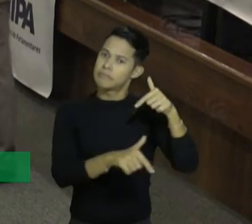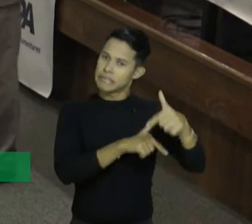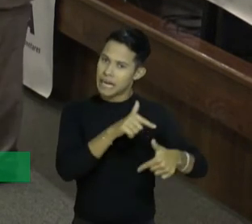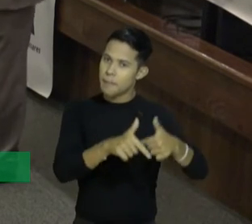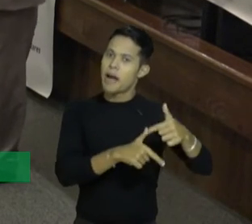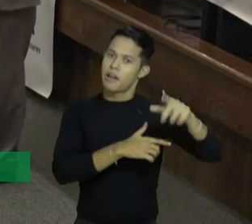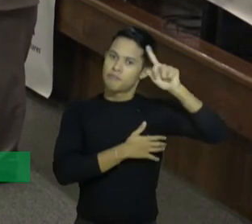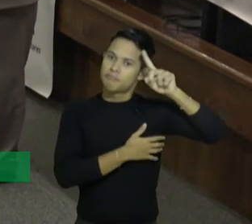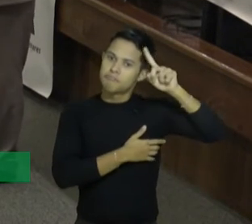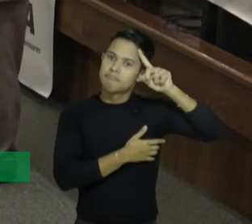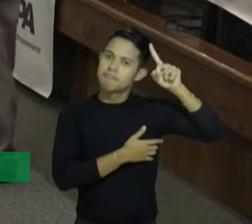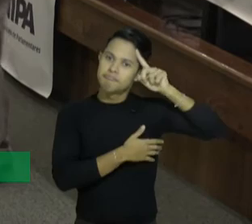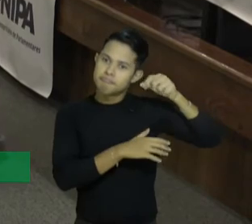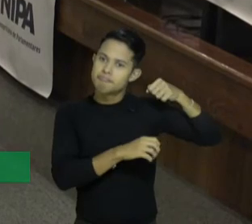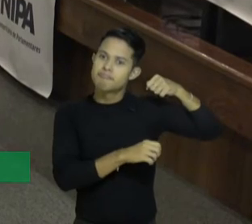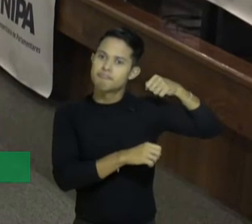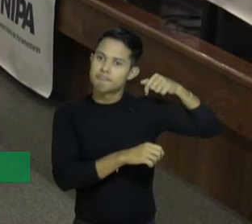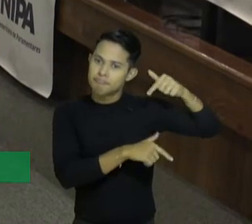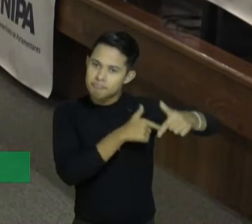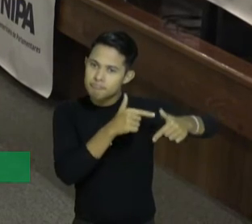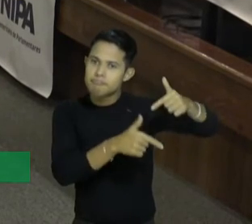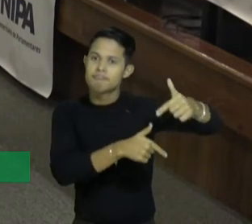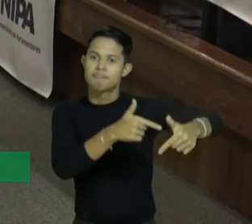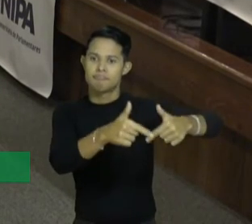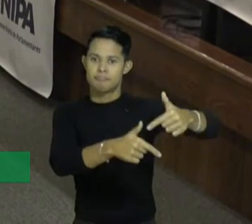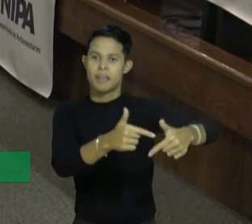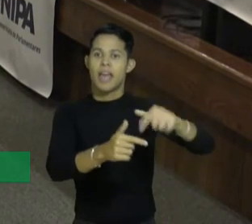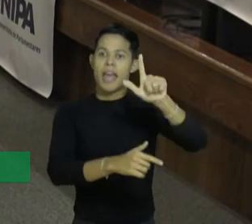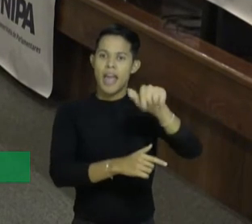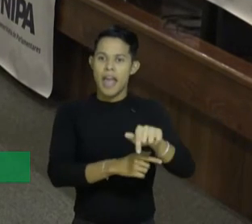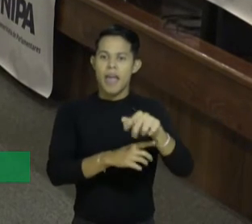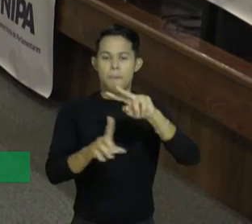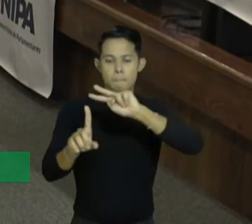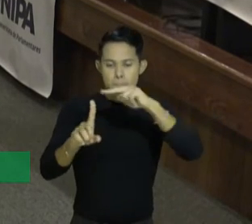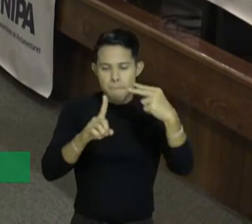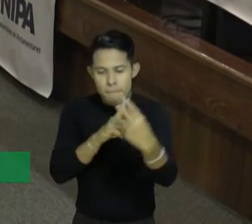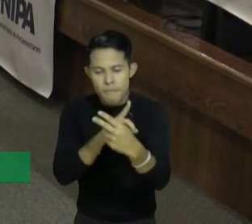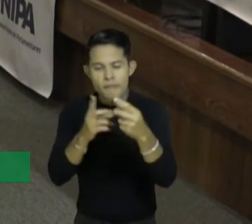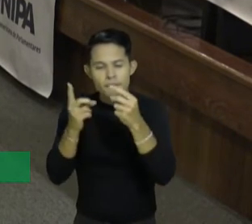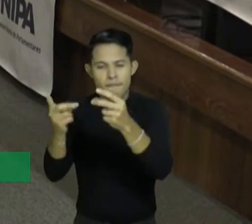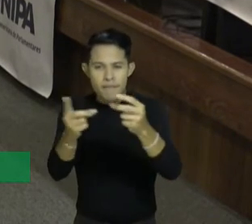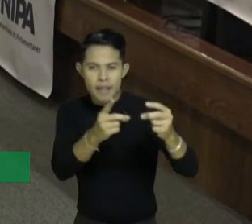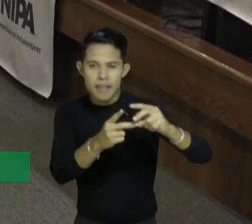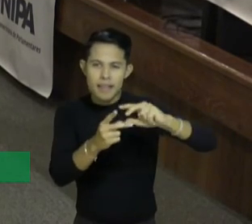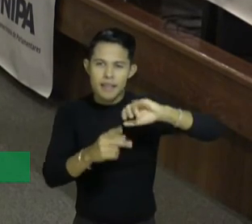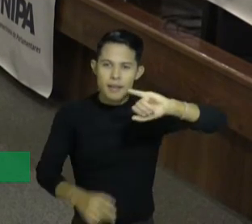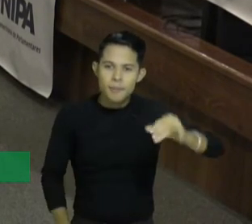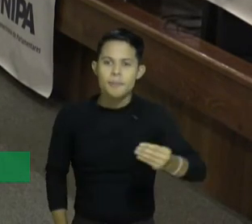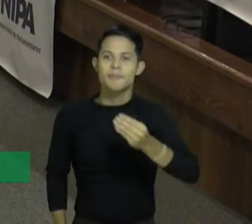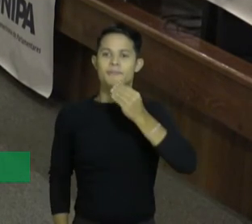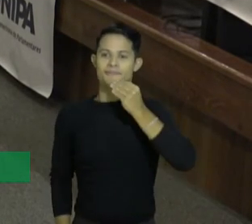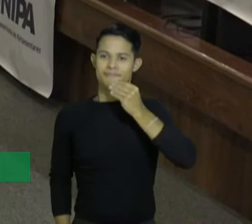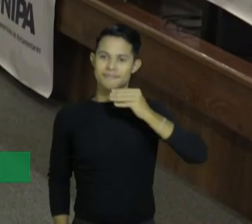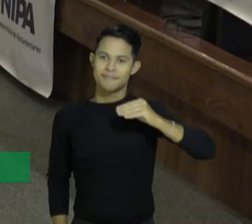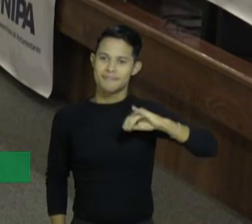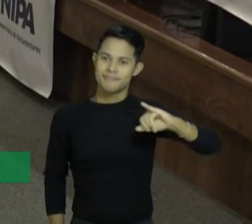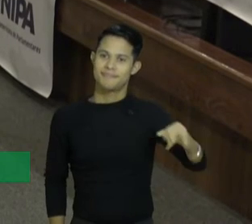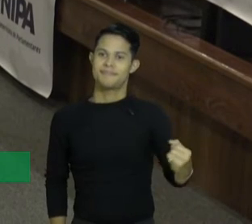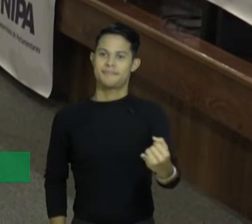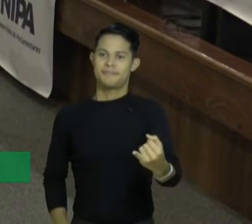para mercado e aproveitar as oportunidades todo mundo fala em china sim China é o